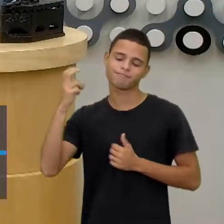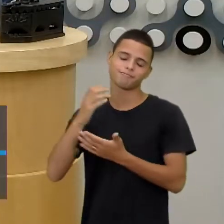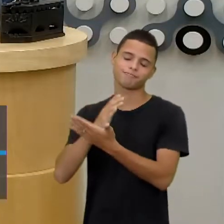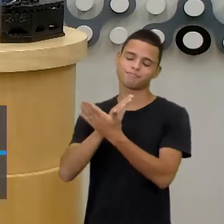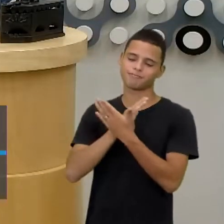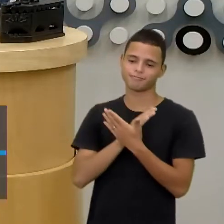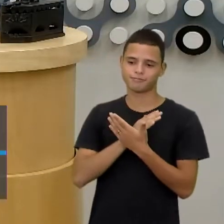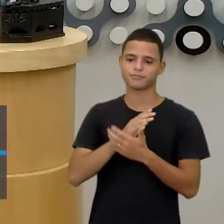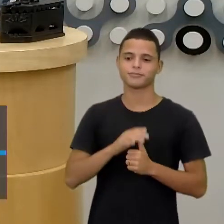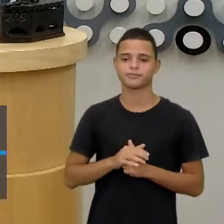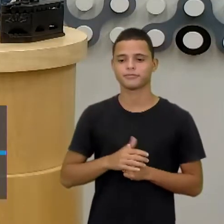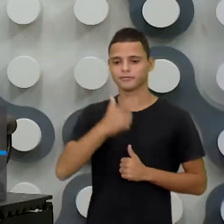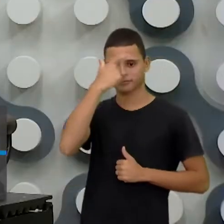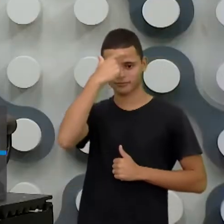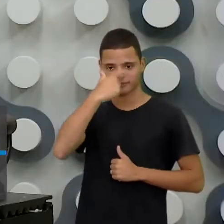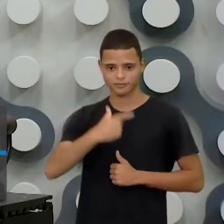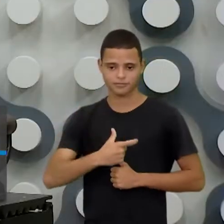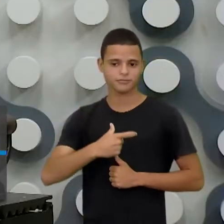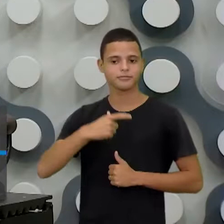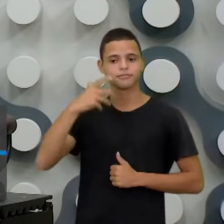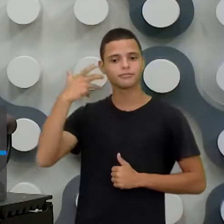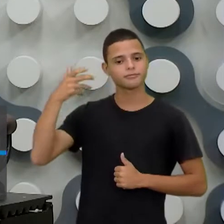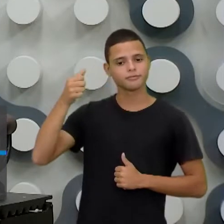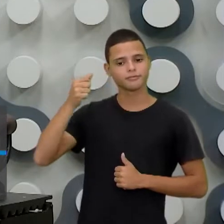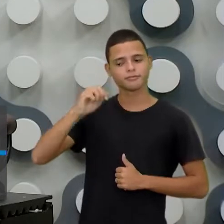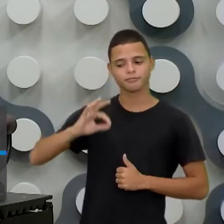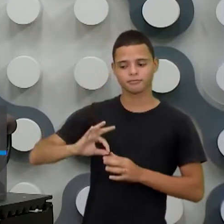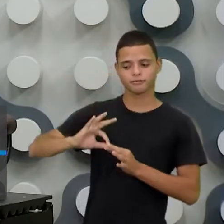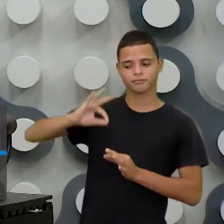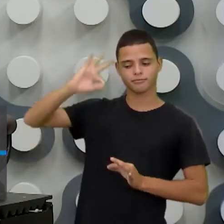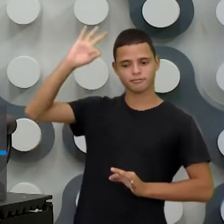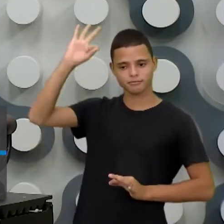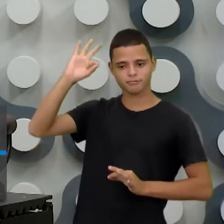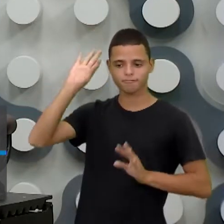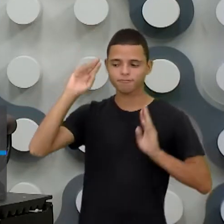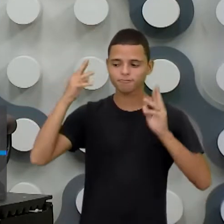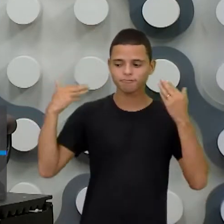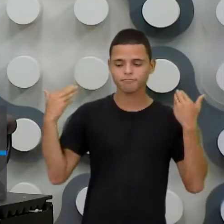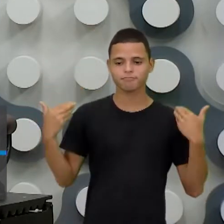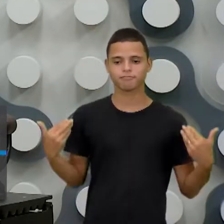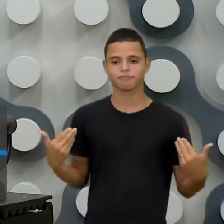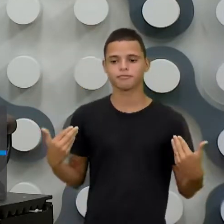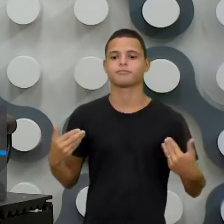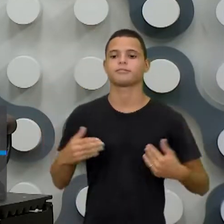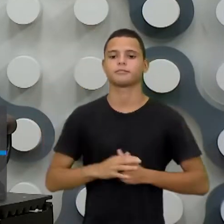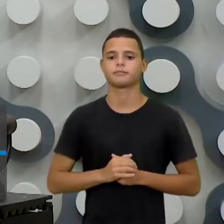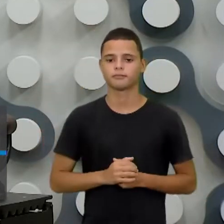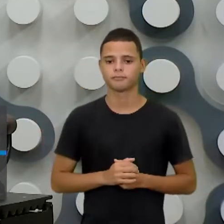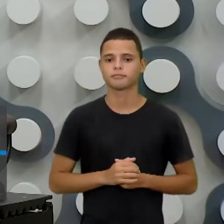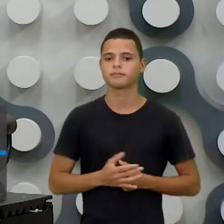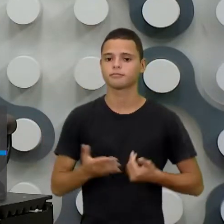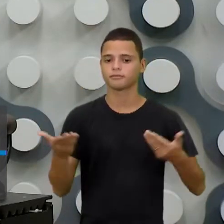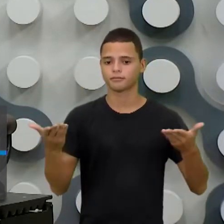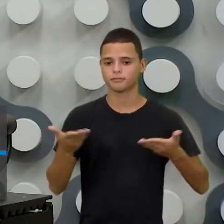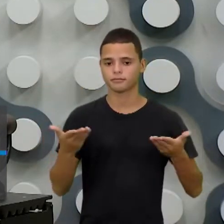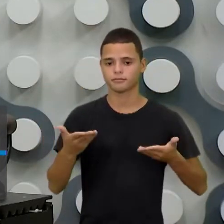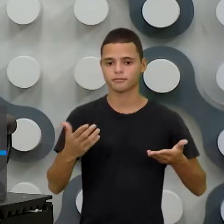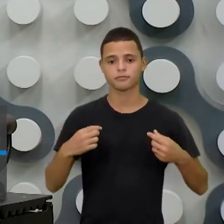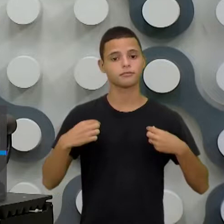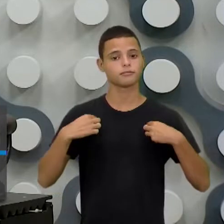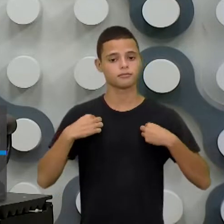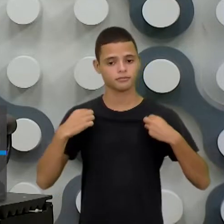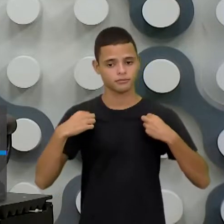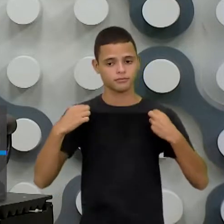fiz, tá bom? Então, eu sou branca, alta, cabelos cacheados na altura dos ombros. Hoje eu estou com uma